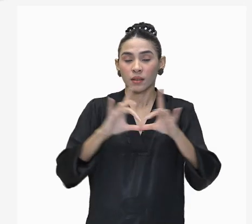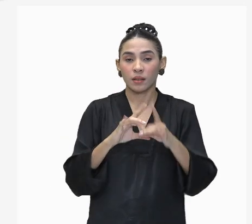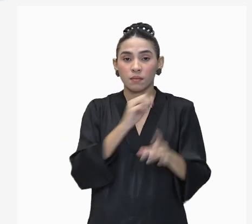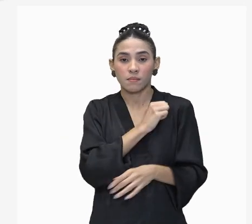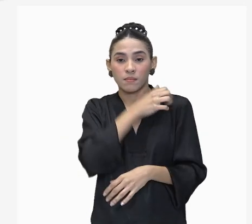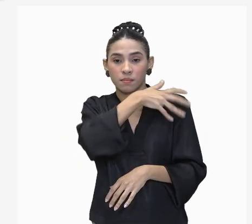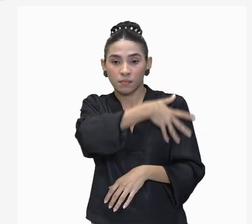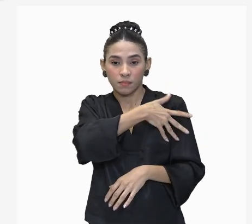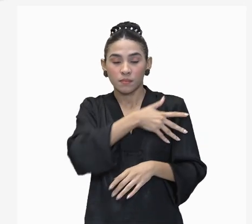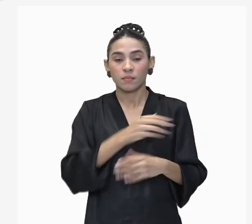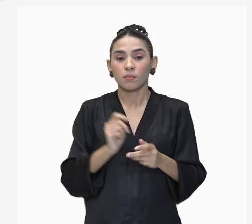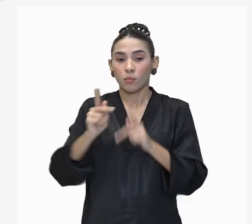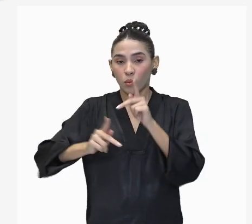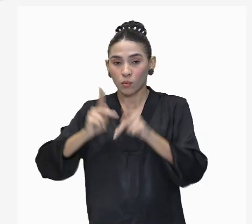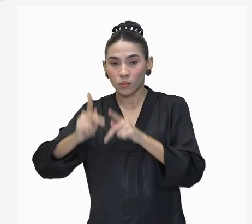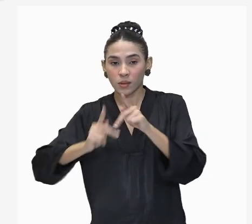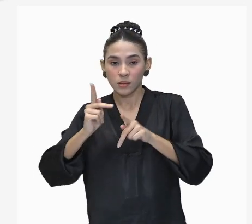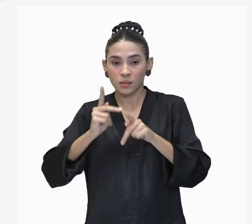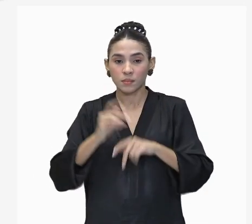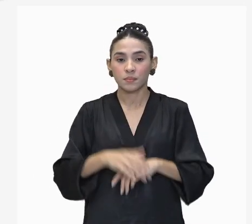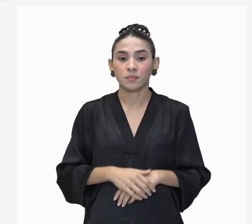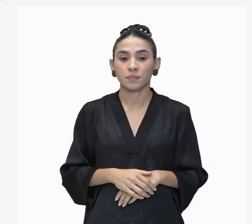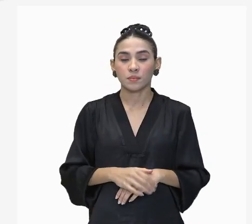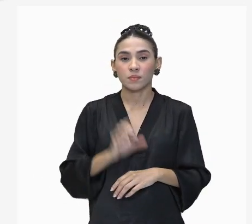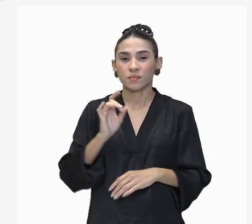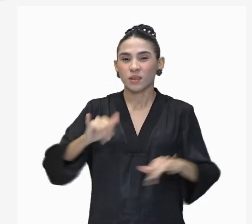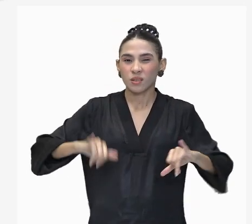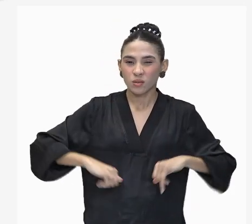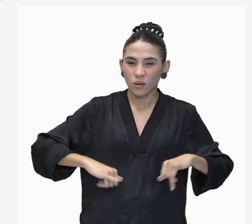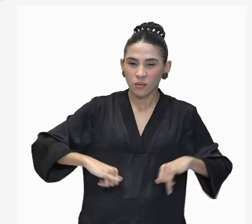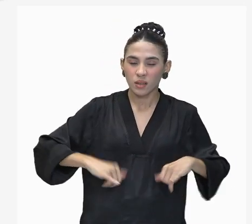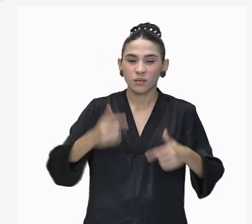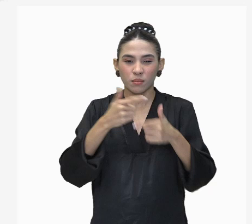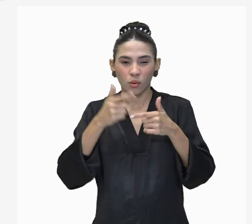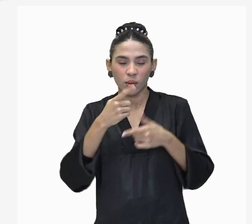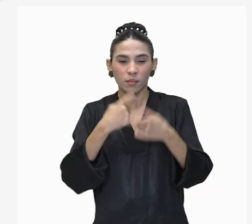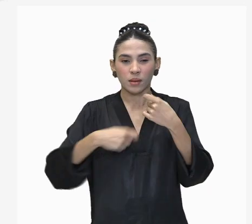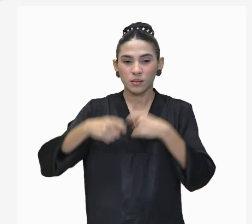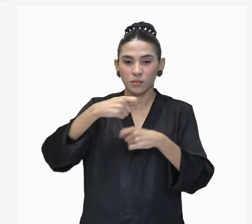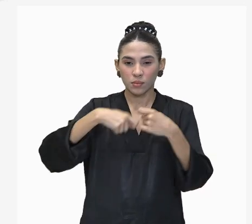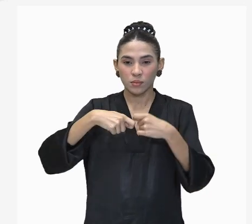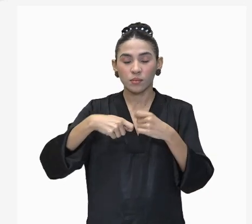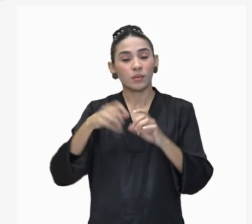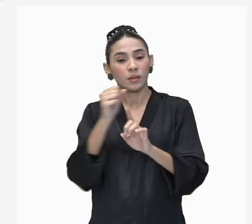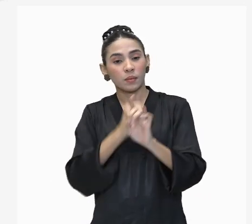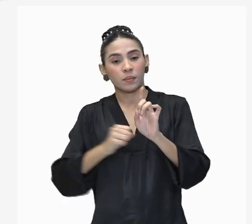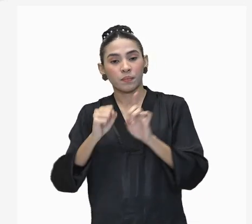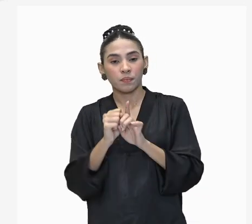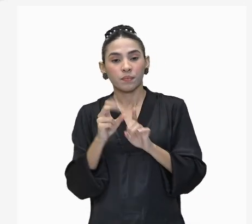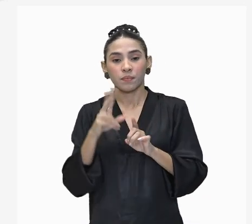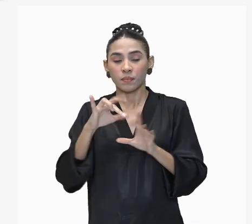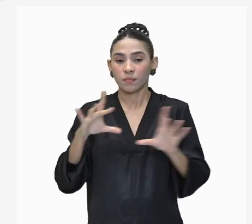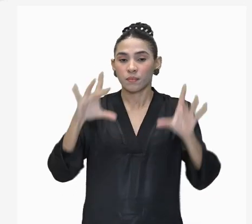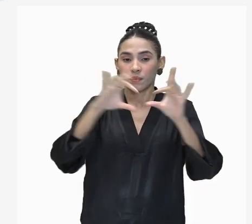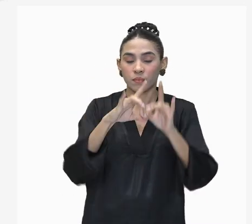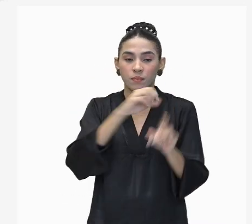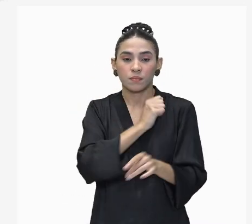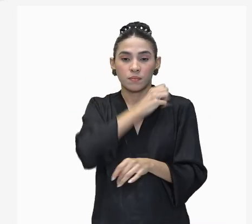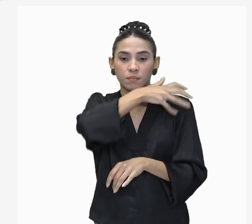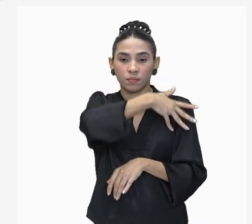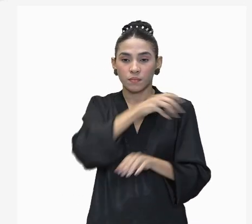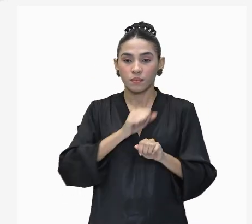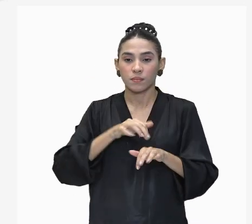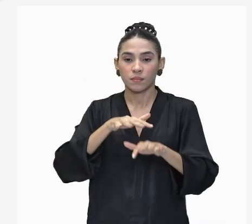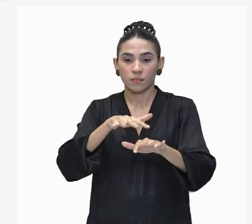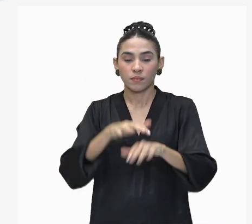tenentista, né, essa população que estava ali sofrendo esses problemas sociais e econômicos, vai se alinhar ao movimento tenentista, que